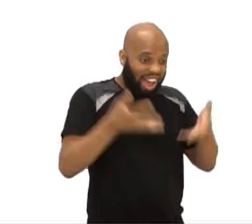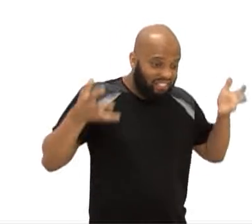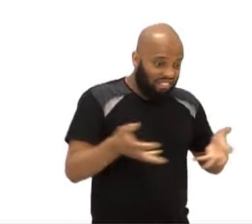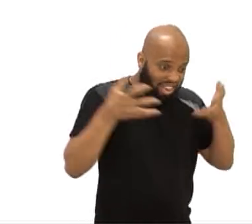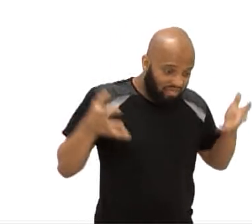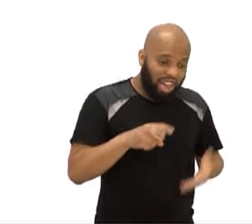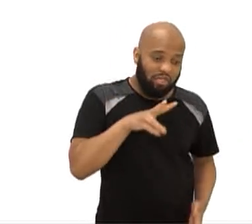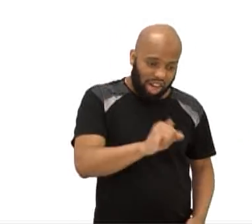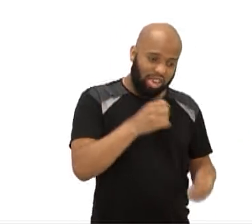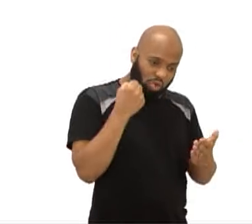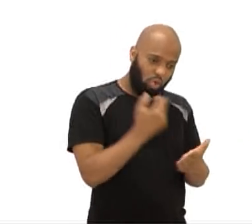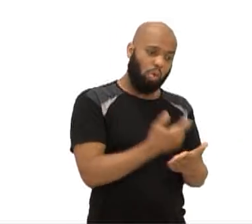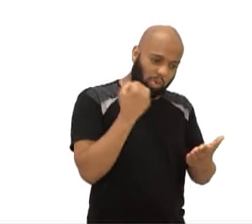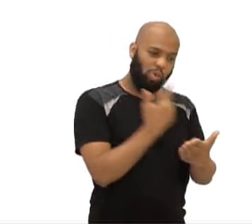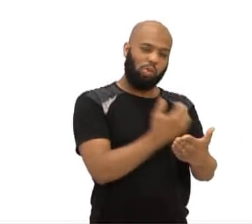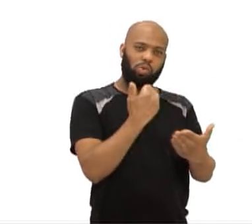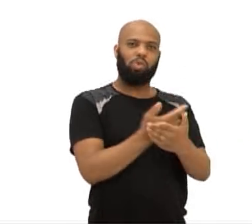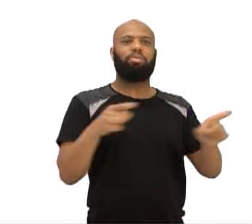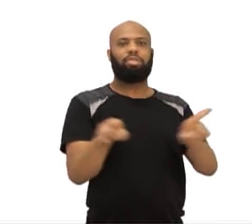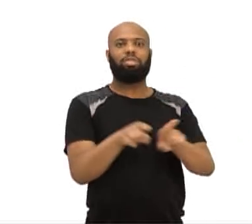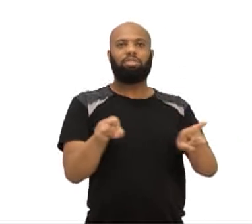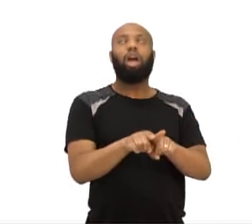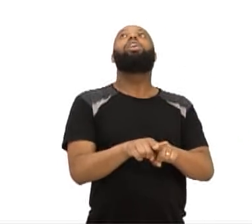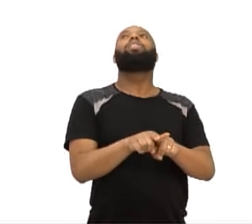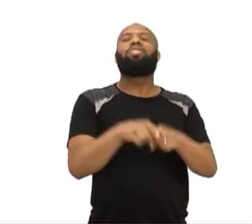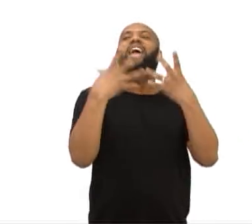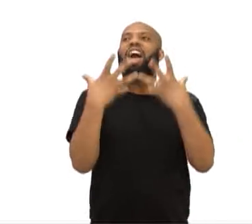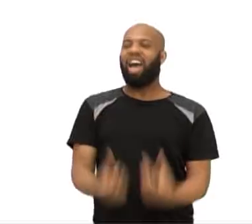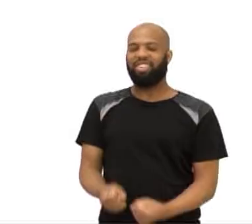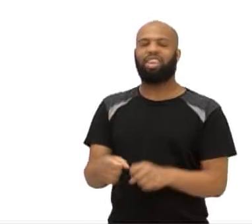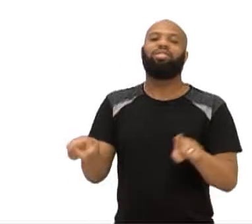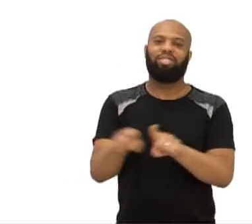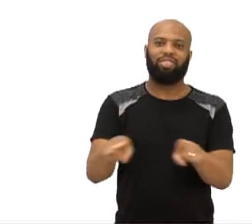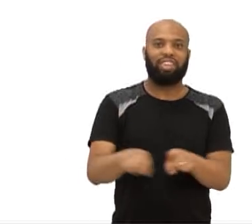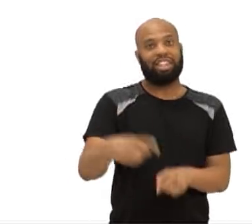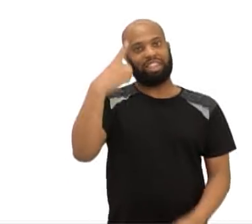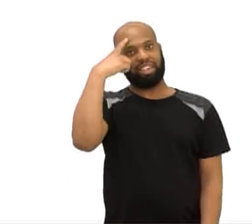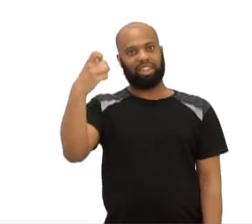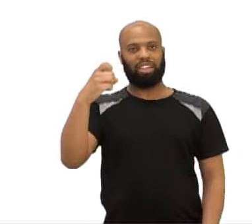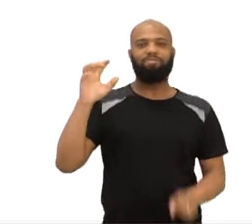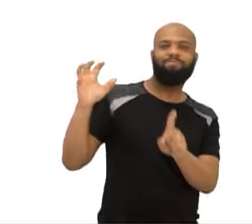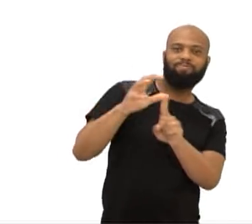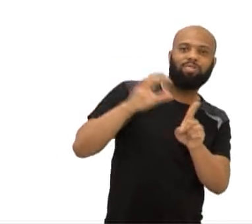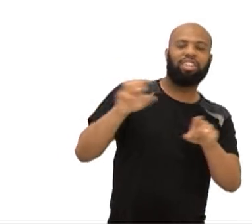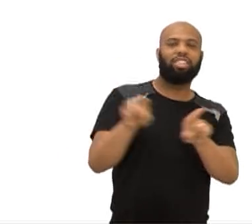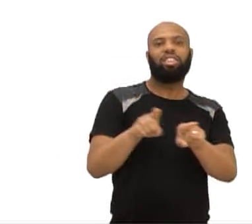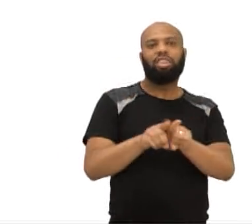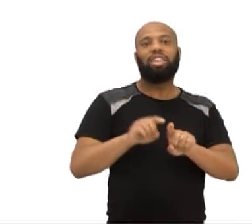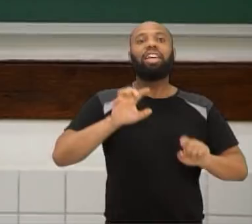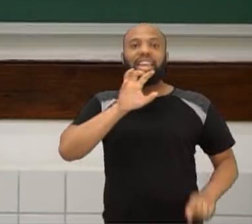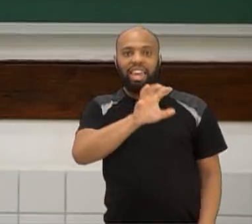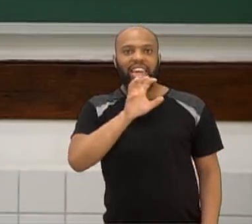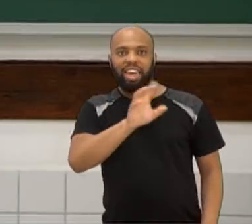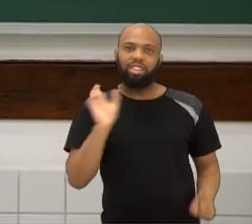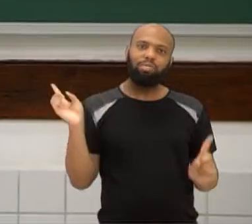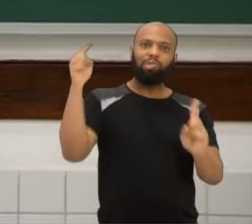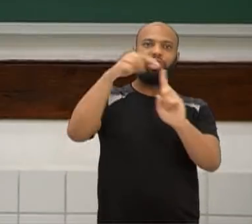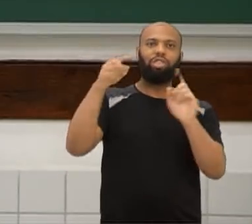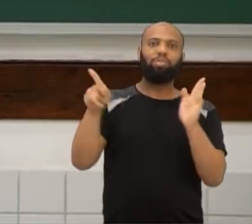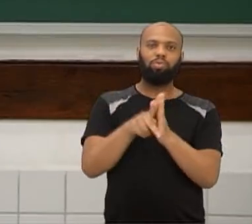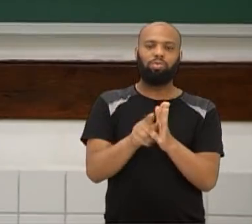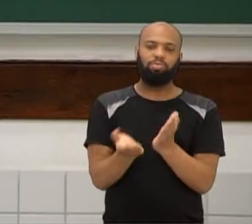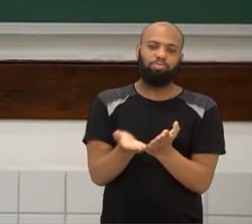da aquisição de um produto ou mesmo de uma ideia. Então, o panfleto ele tem essa